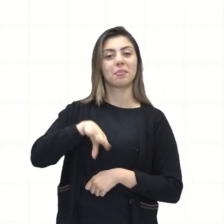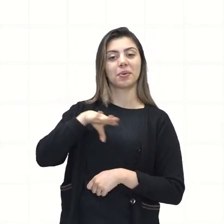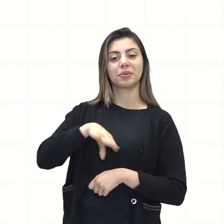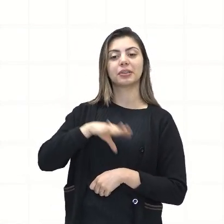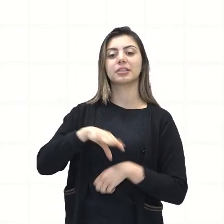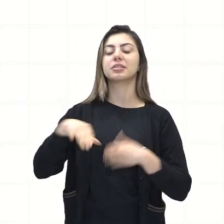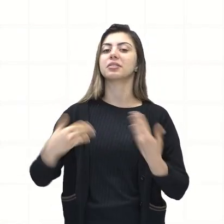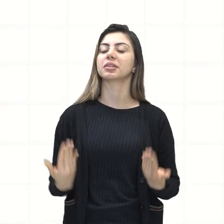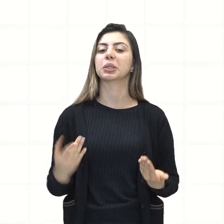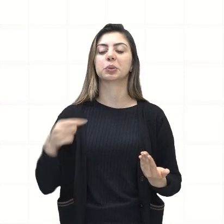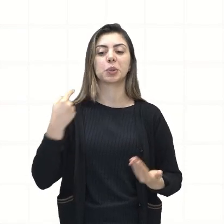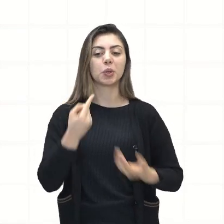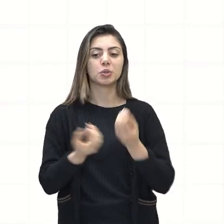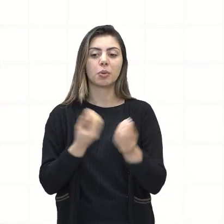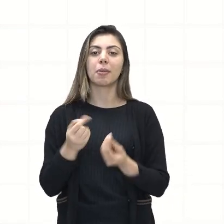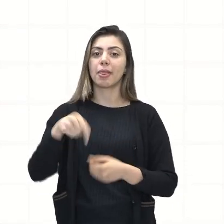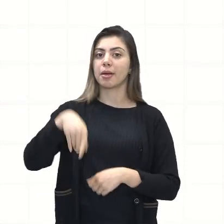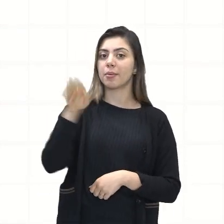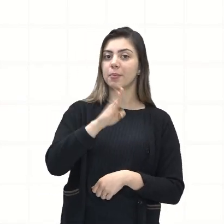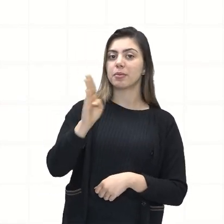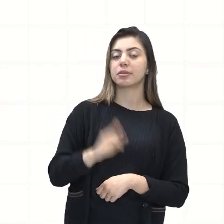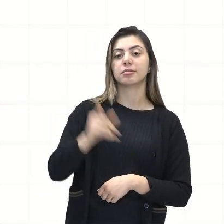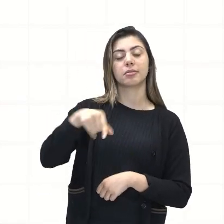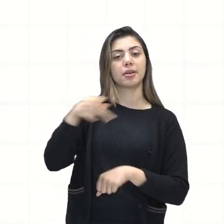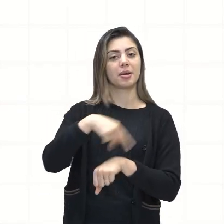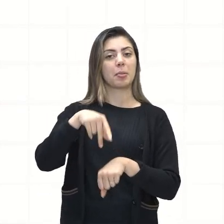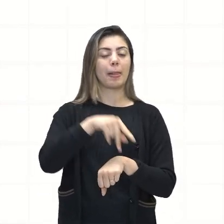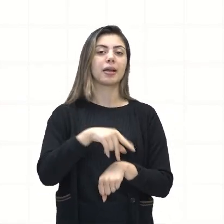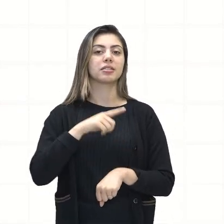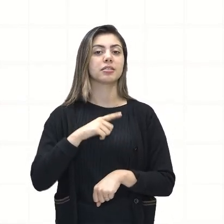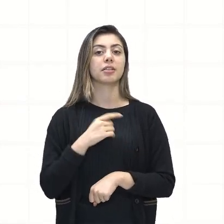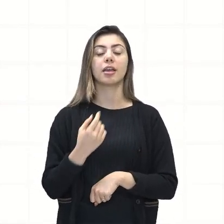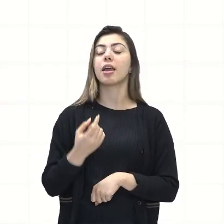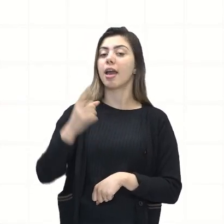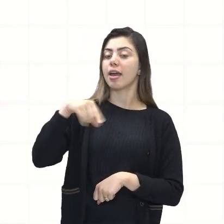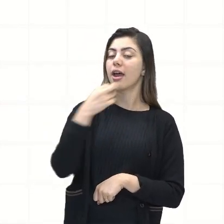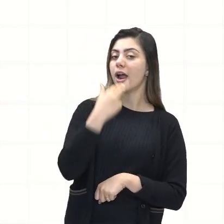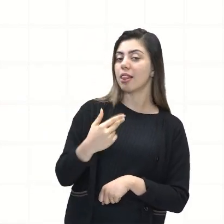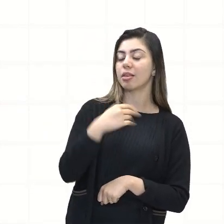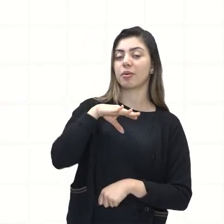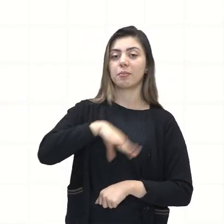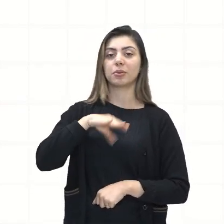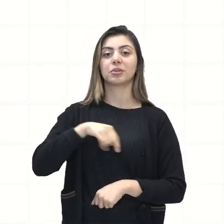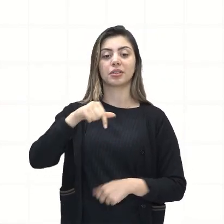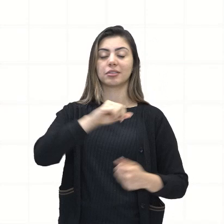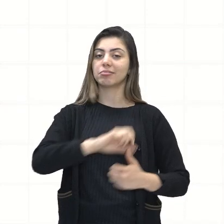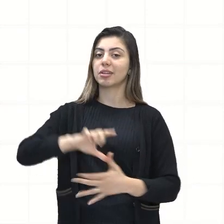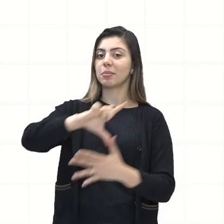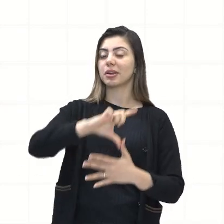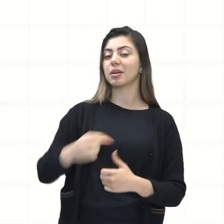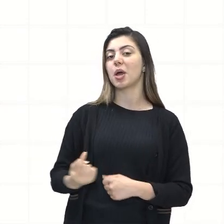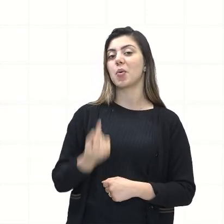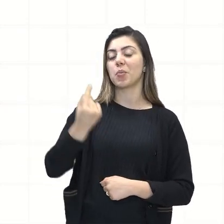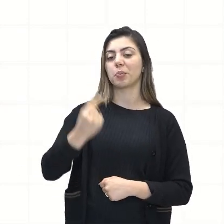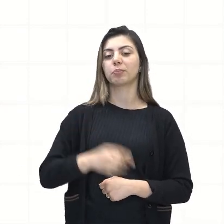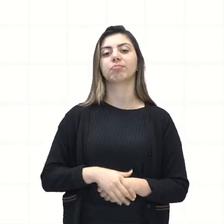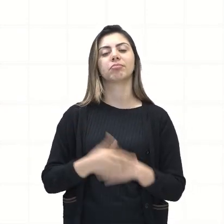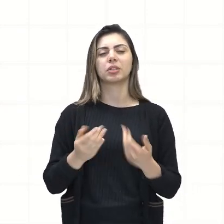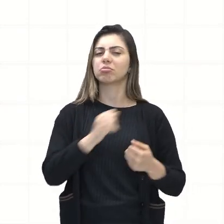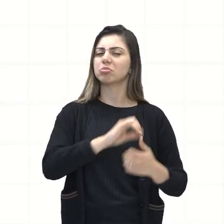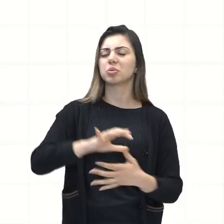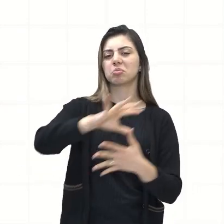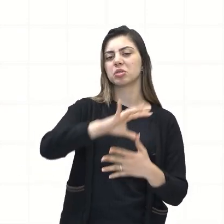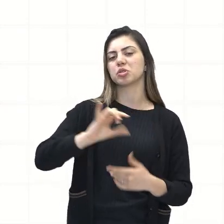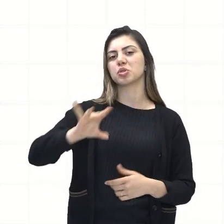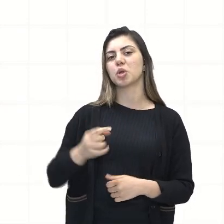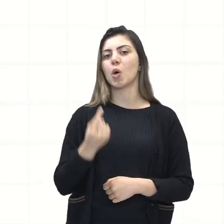somos o Brasil é o único país, né, a falar a língua portuguesa aqui na América Latina, tá? E no continente americano como um todo.